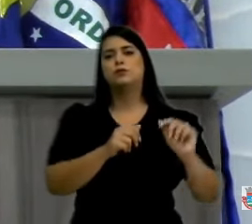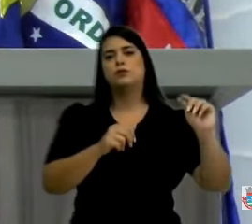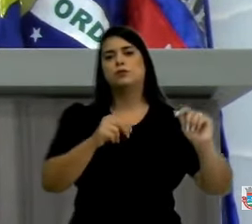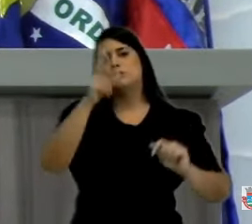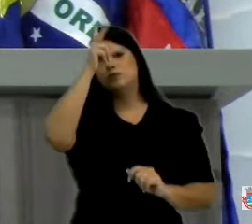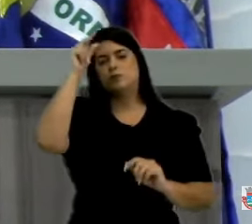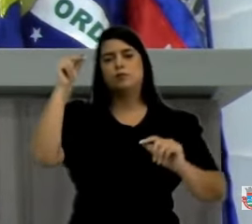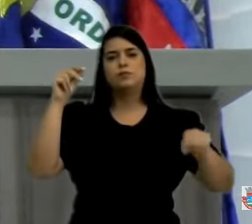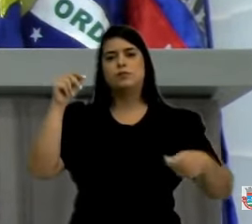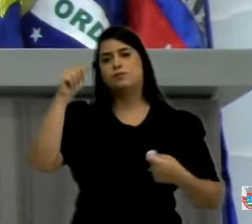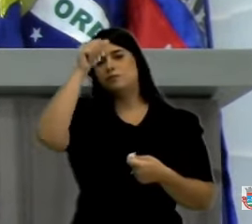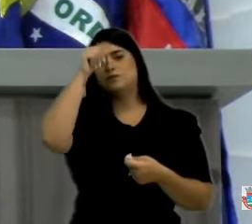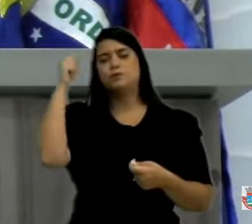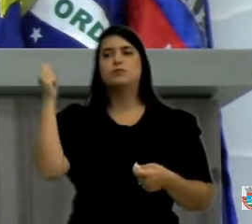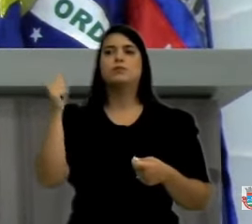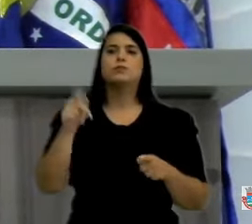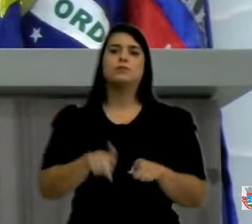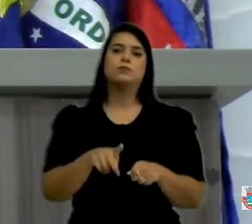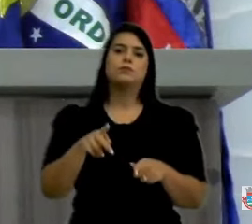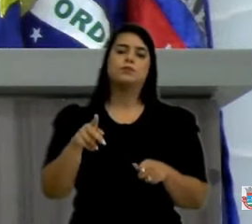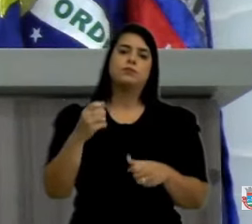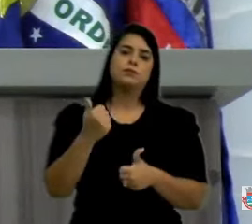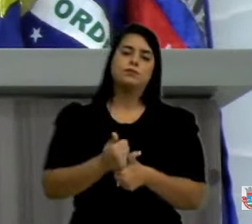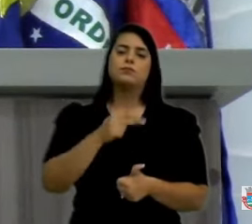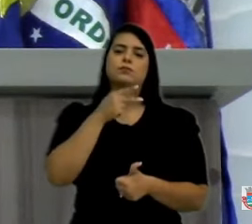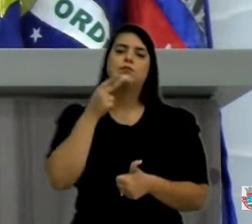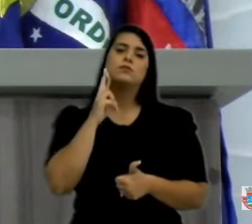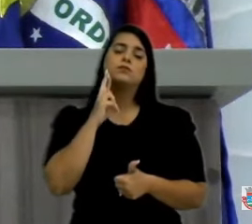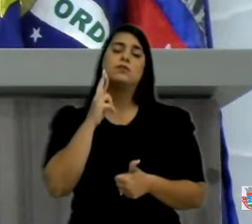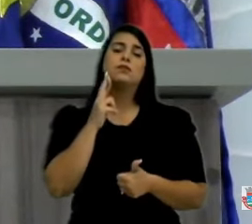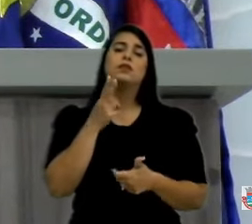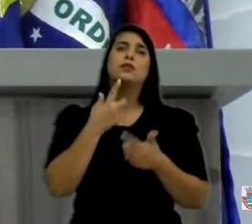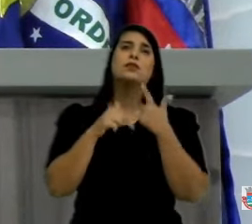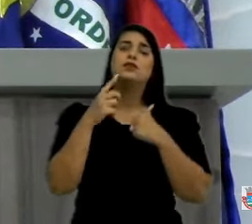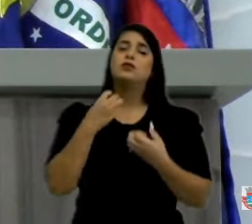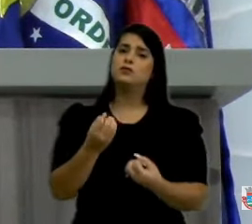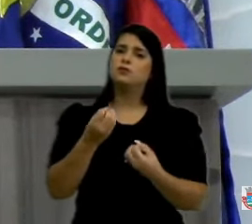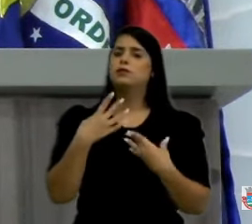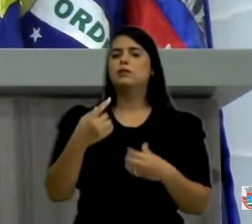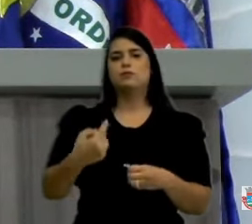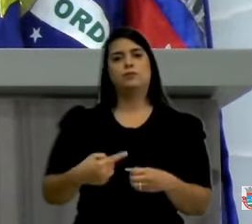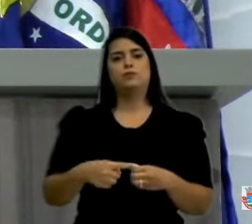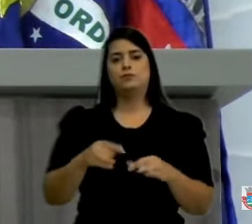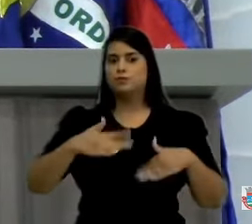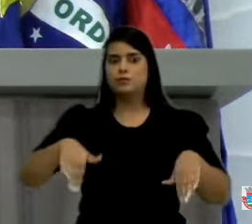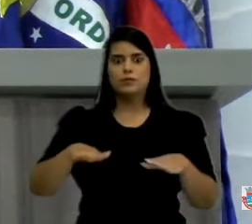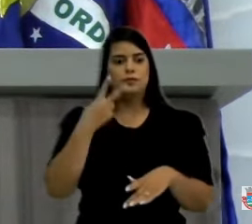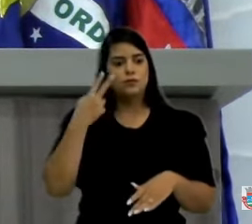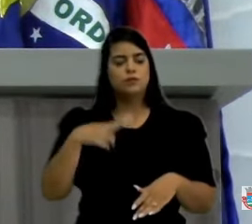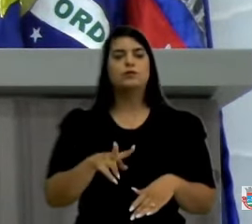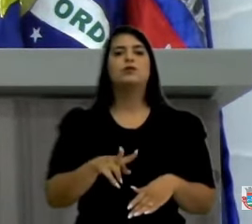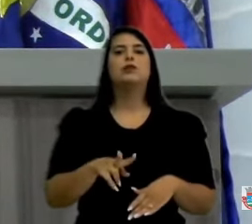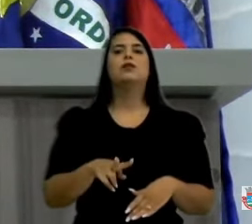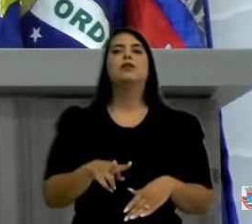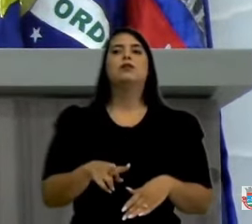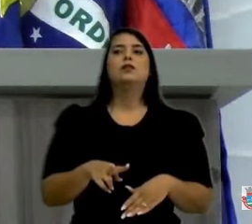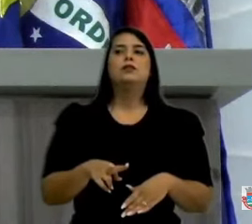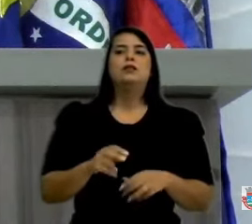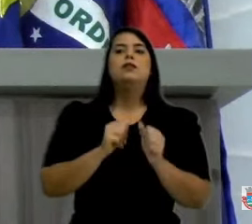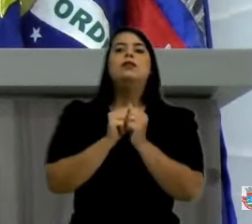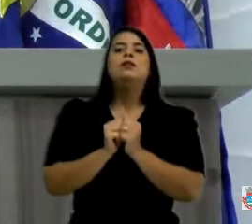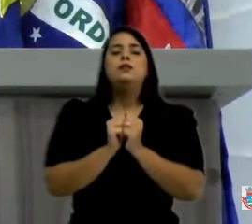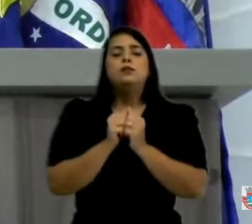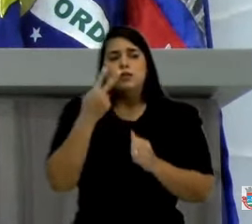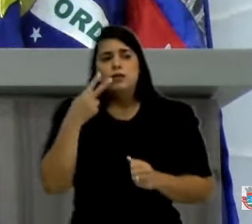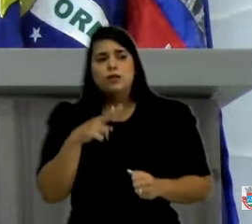para fazer mais coisas boas pelo nosso município. E todo mundo vê isso. A gente acompanha o trabalho de cada um,